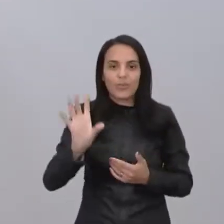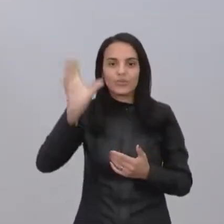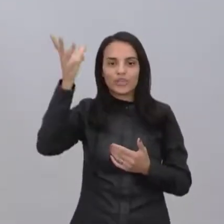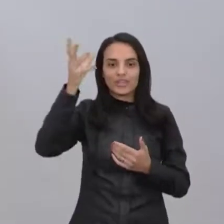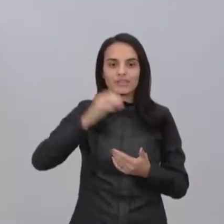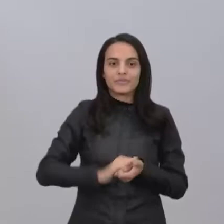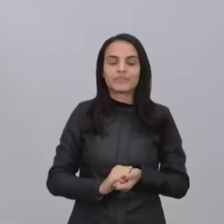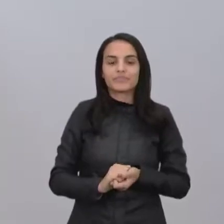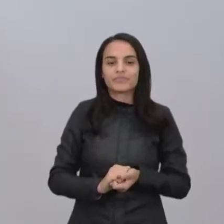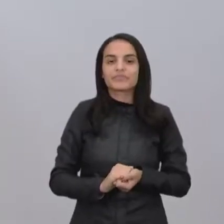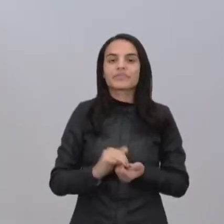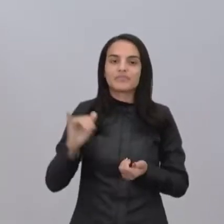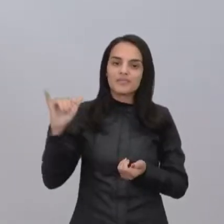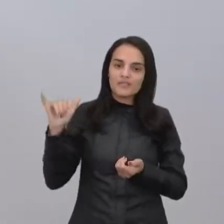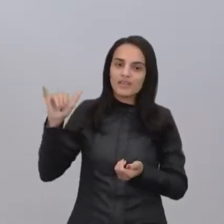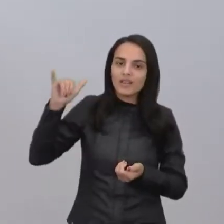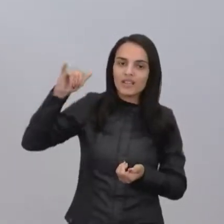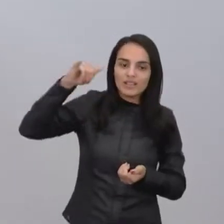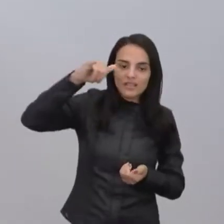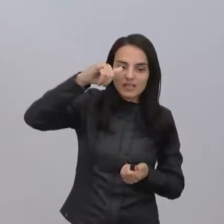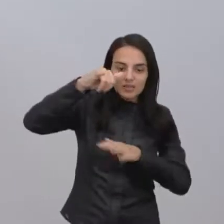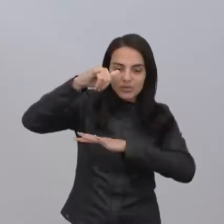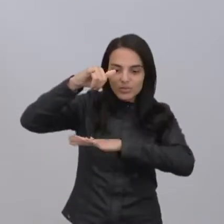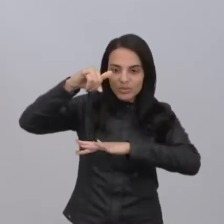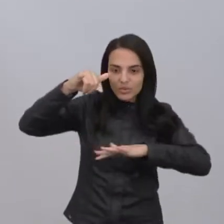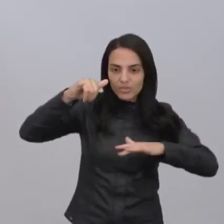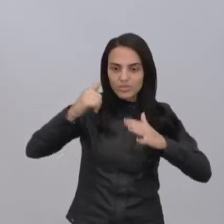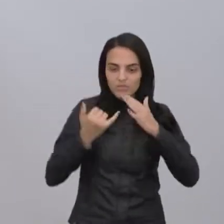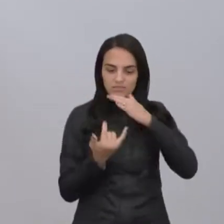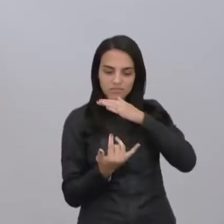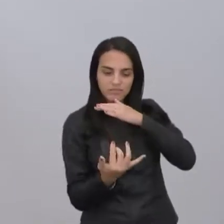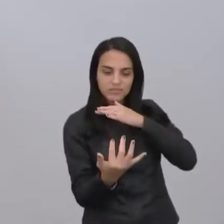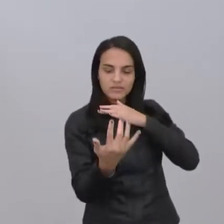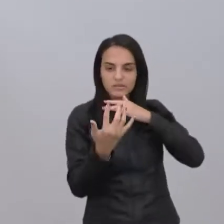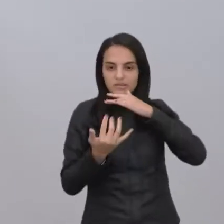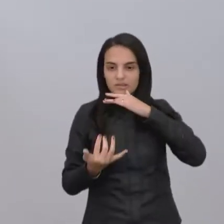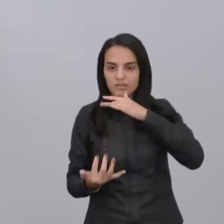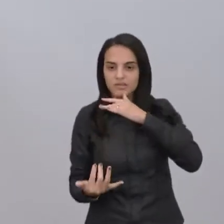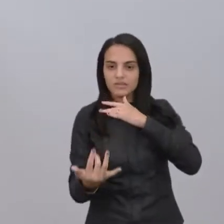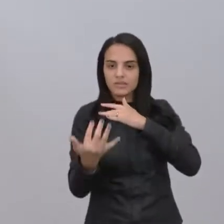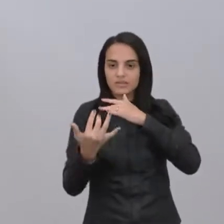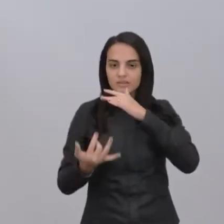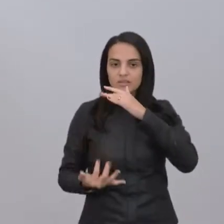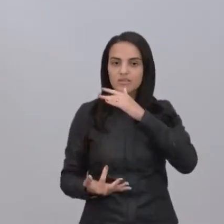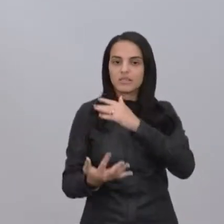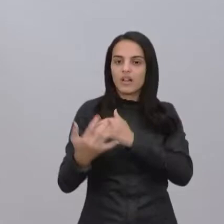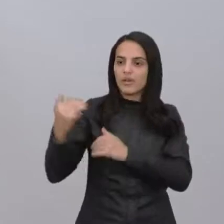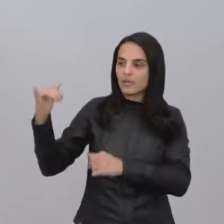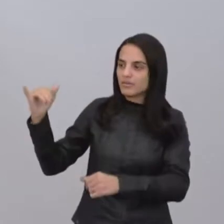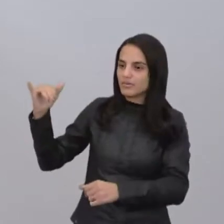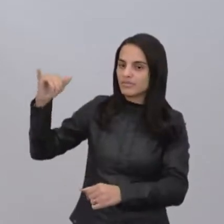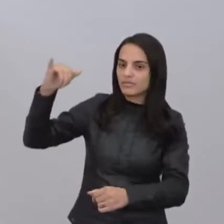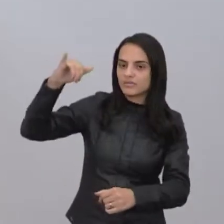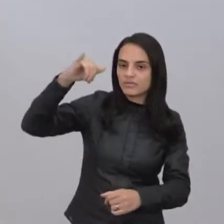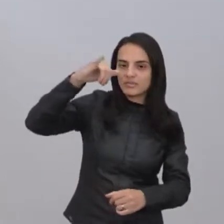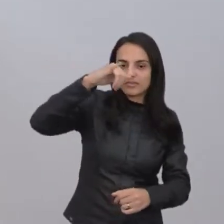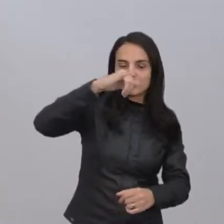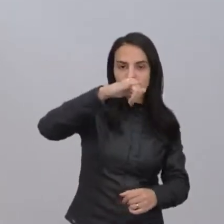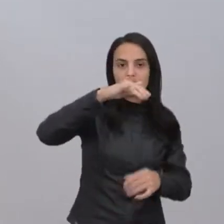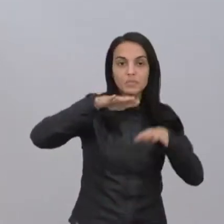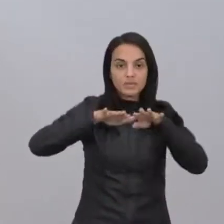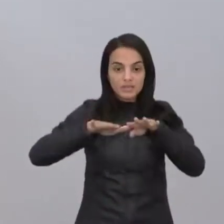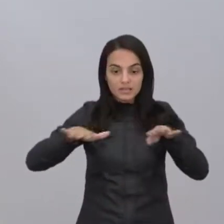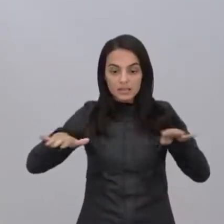daqueles aviões, né, que passam por cima, então, ali do agronegócio, né, que passam ali, na verdade, da lavoura,